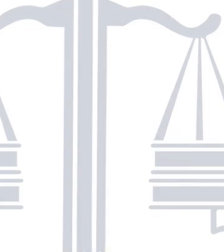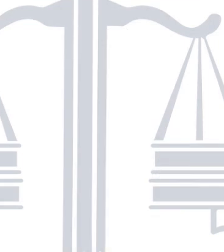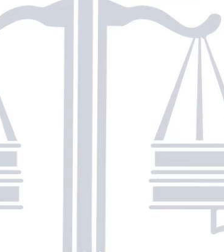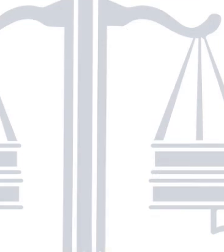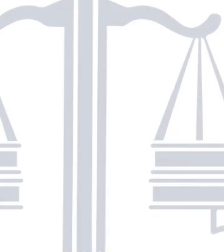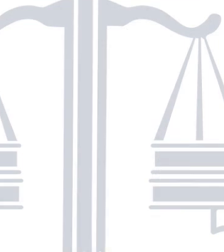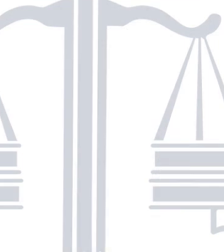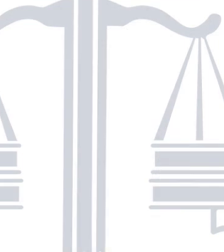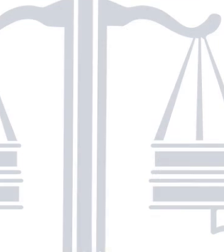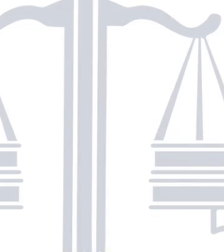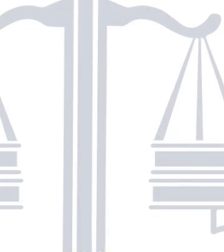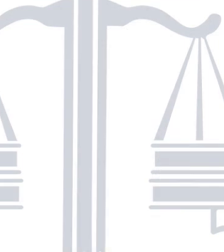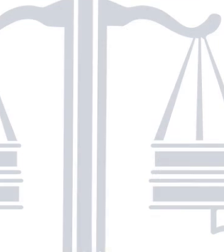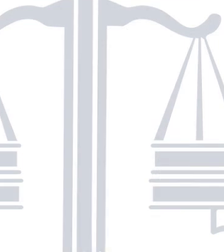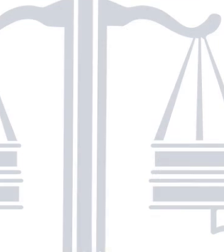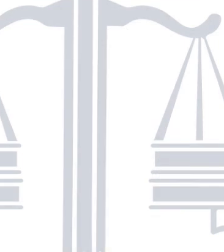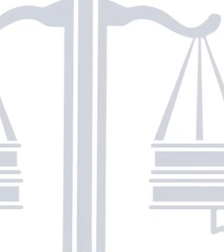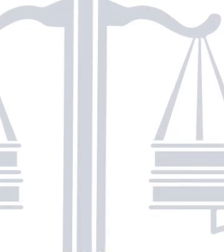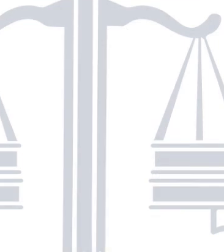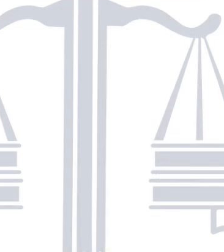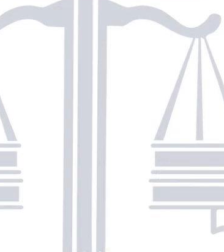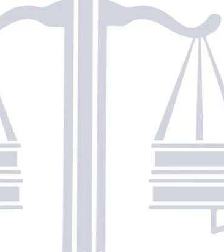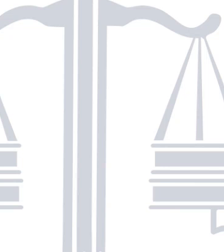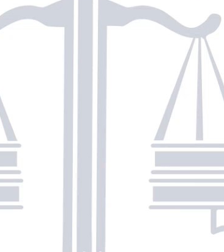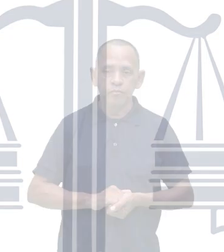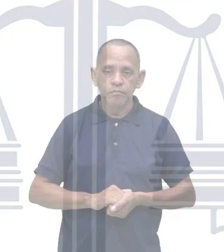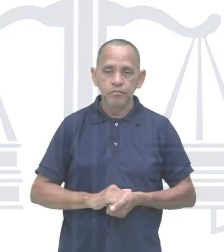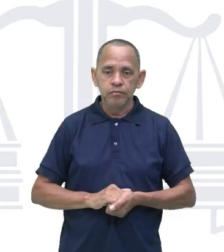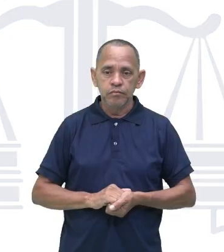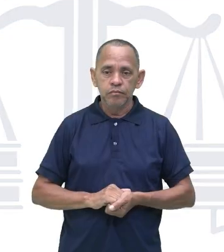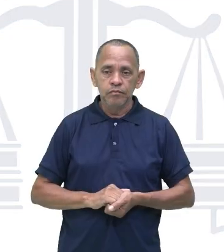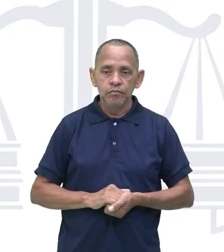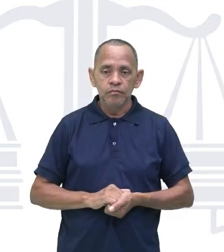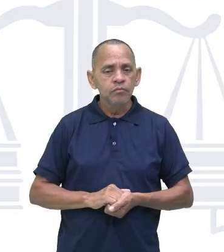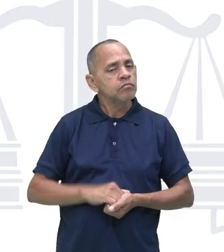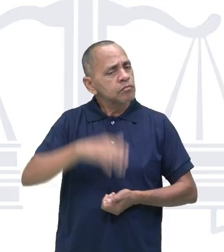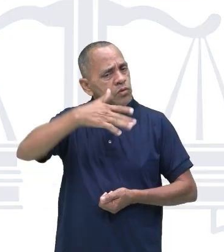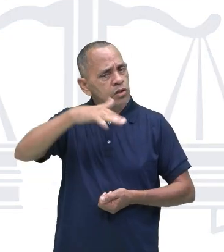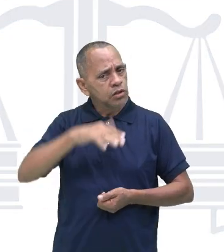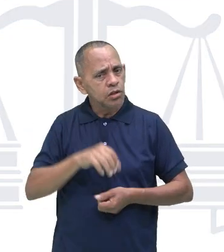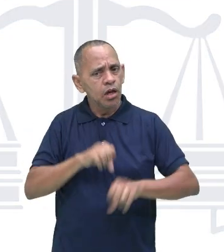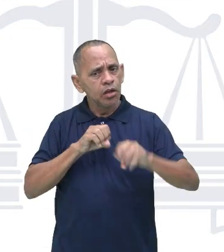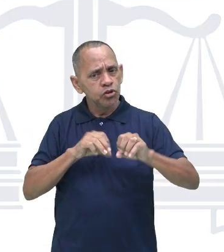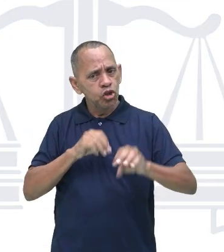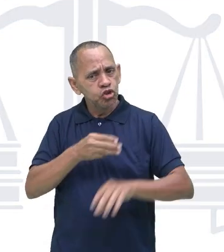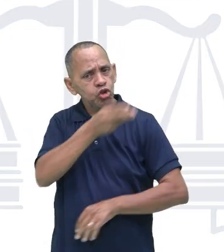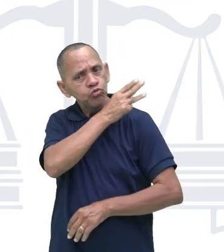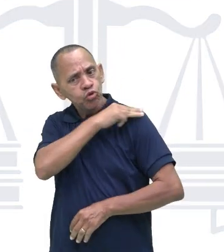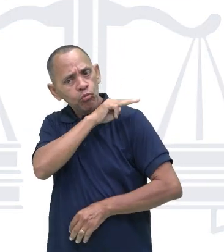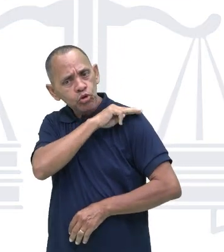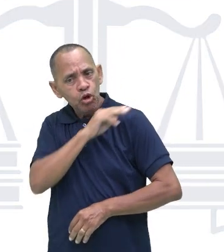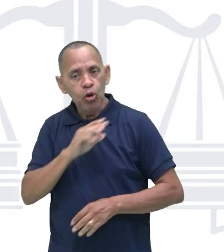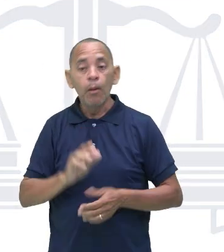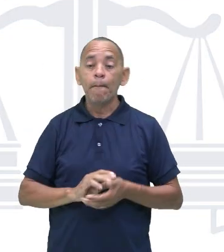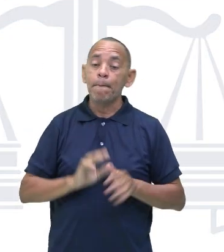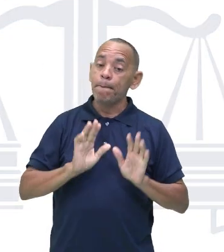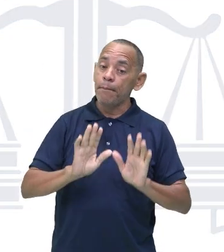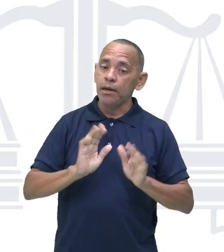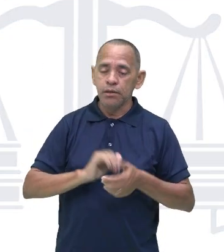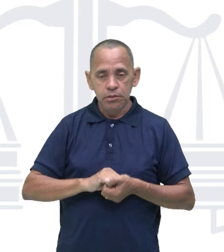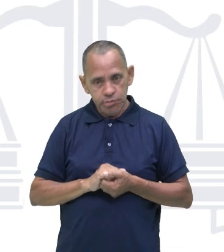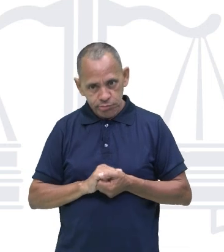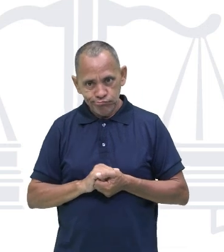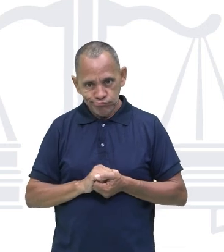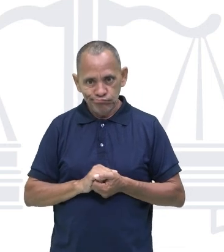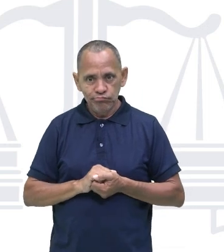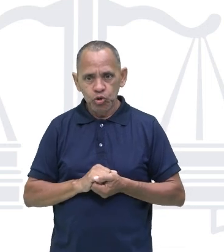o ensino fundamental, tá bom? Porém, o Pacto pela Recomposição das Aprendizagens é para toda a educação